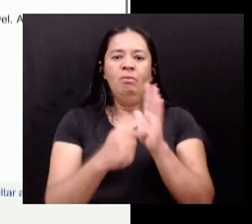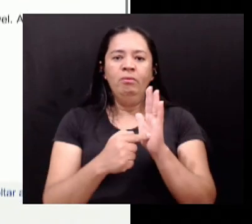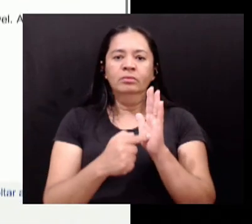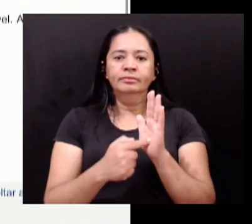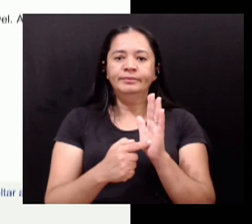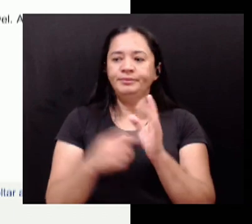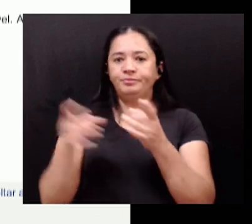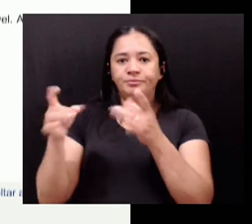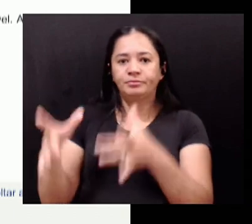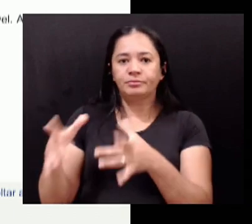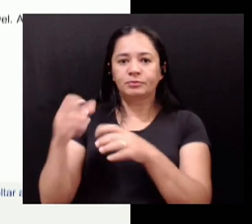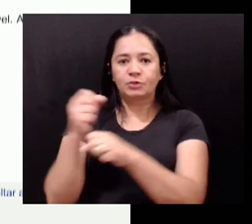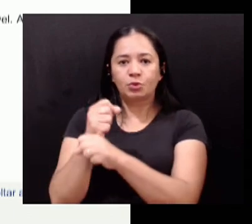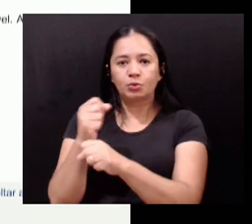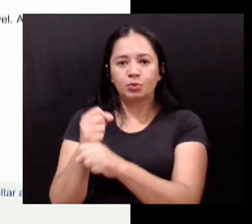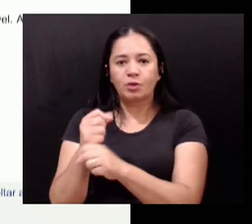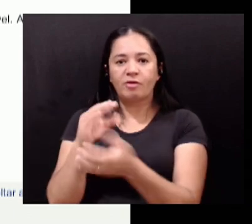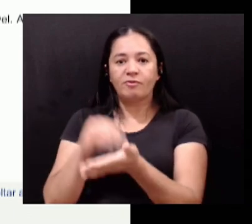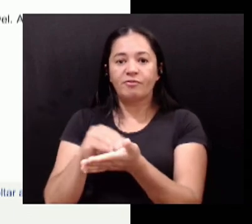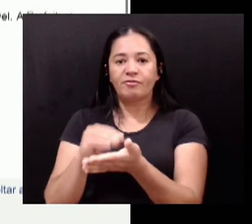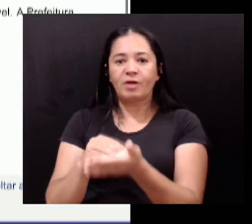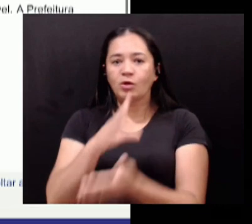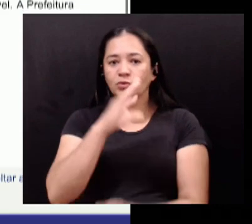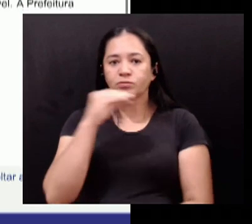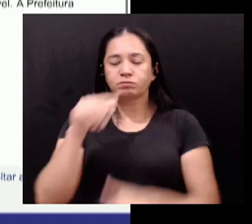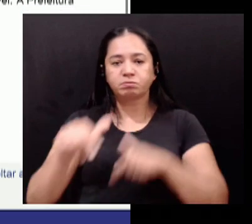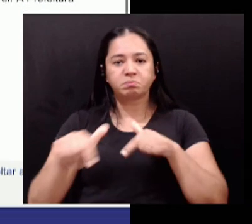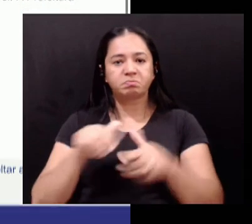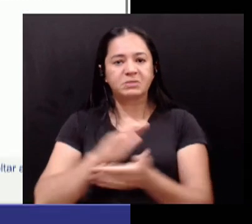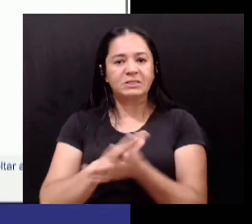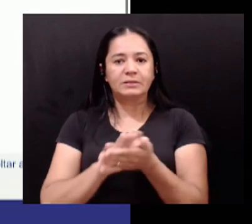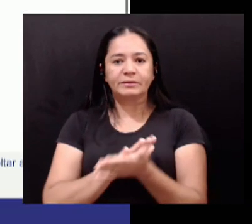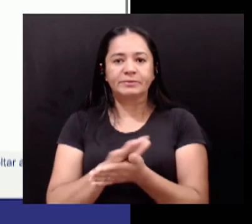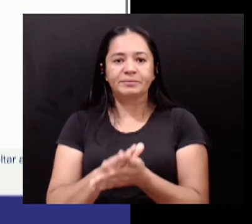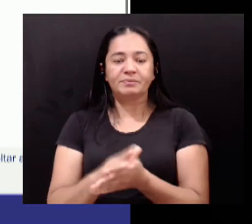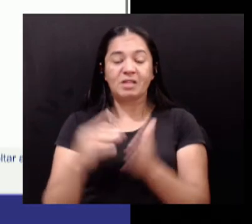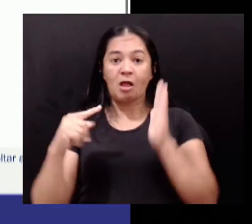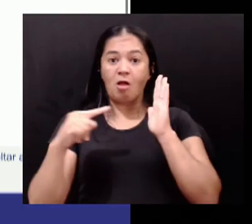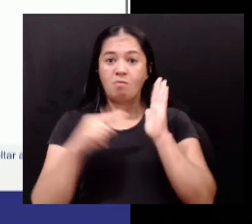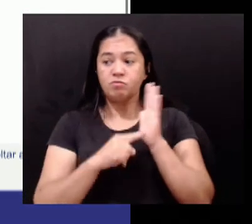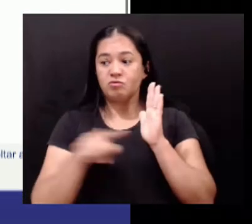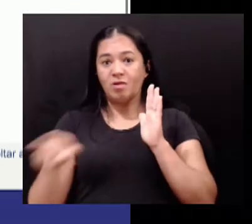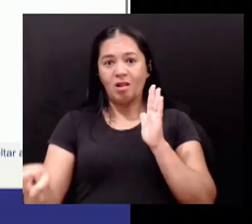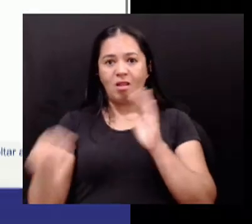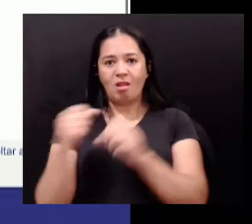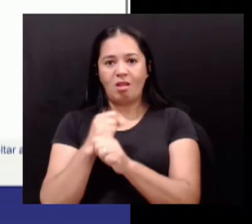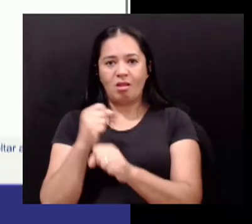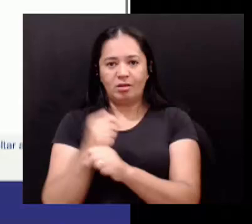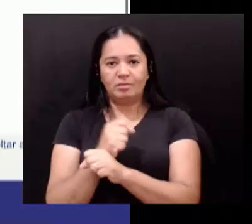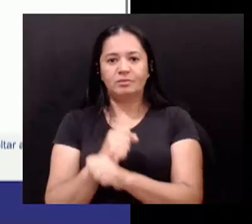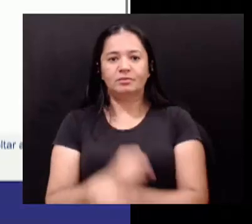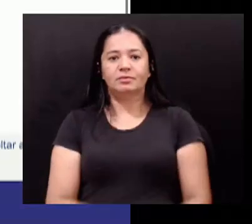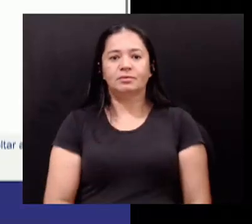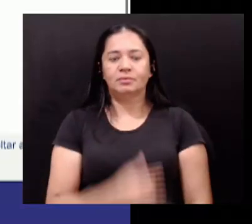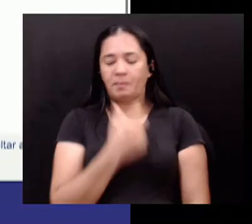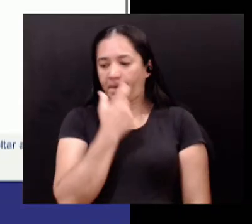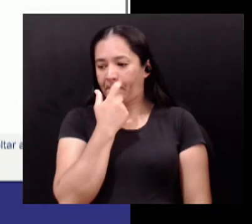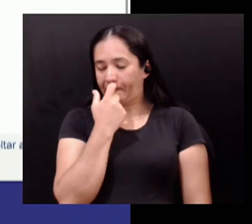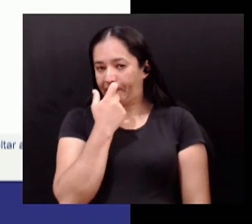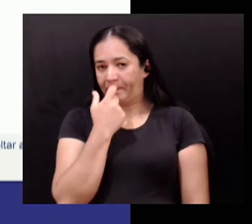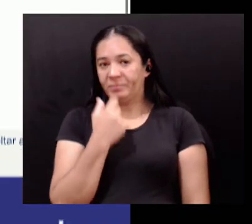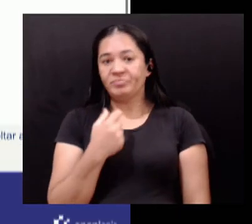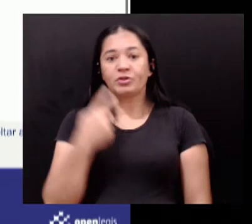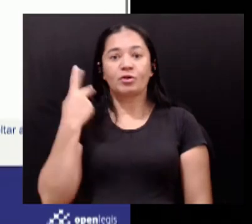a ausência de qualquer atividade recente lá no canteiro de obras. Segundo o vereador, constatação